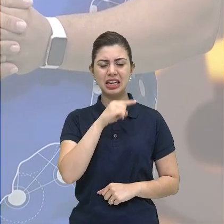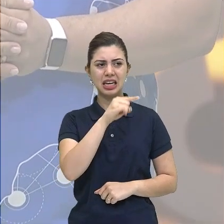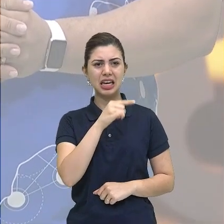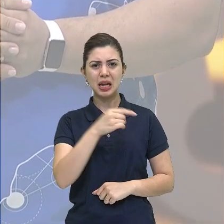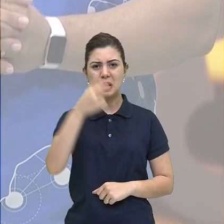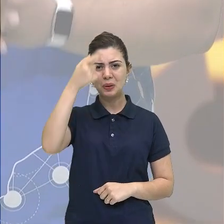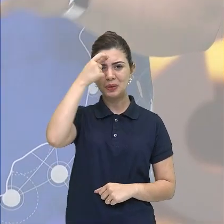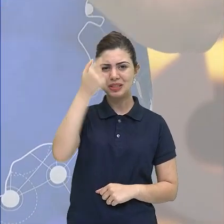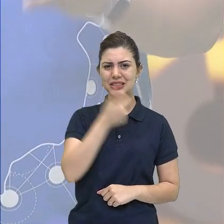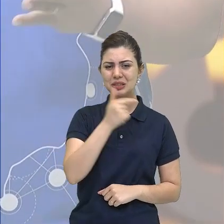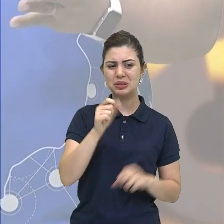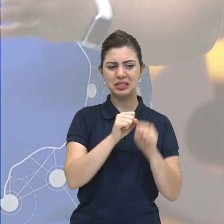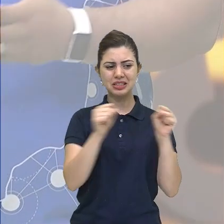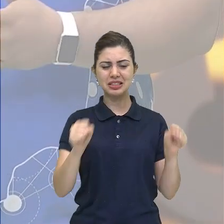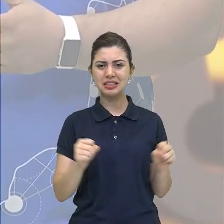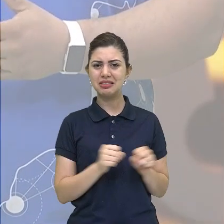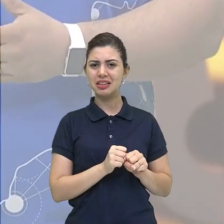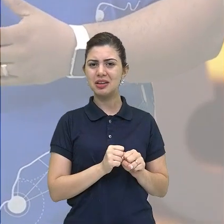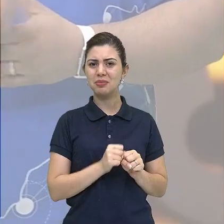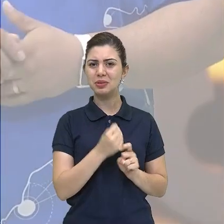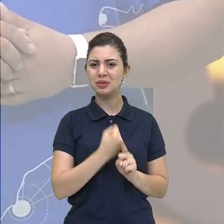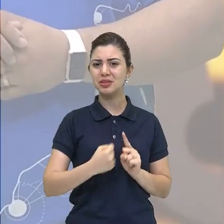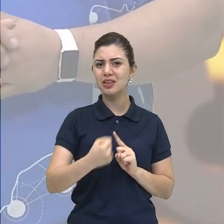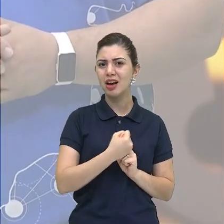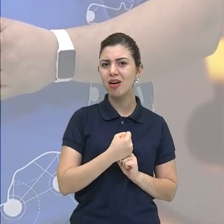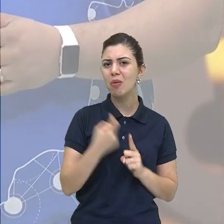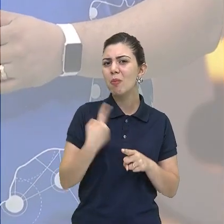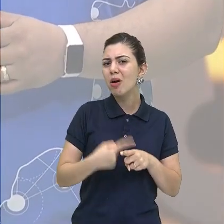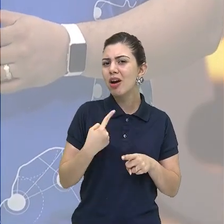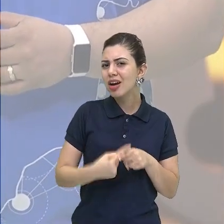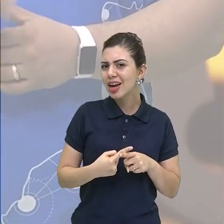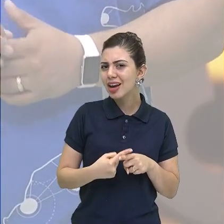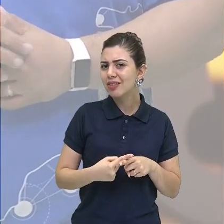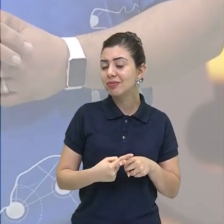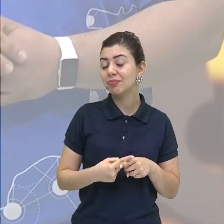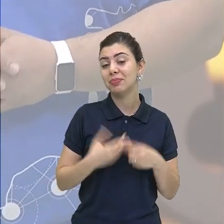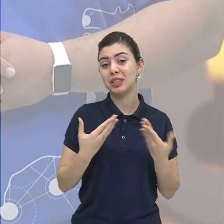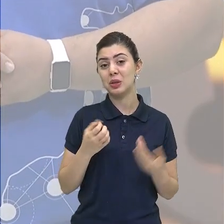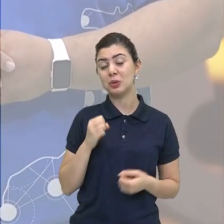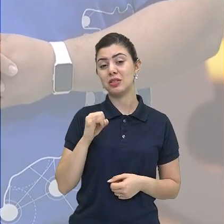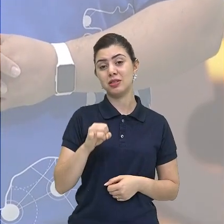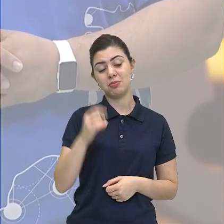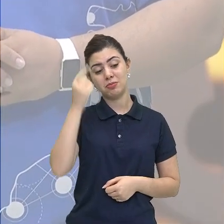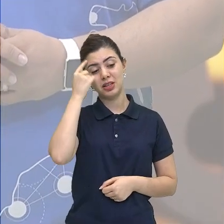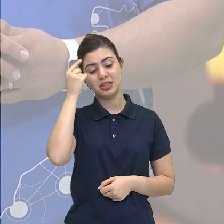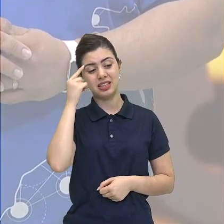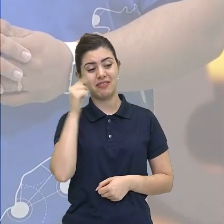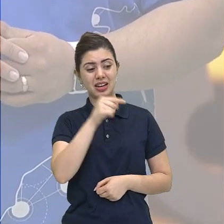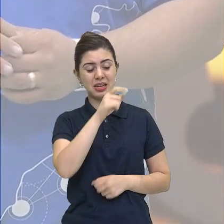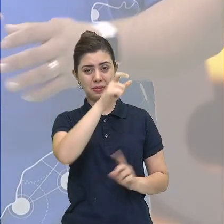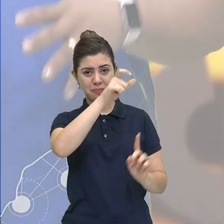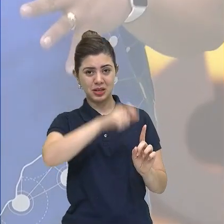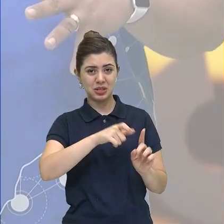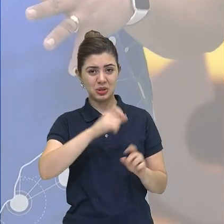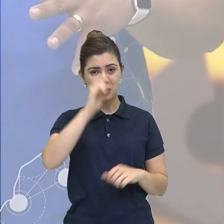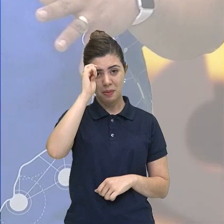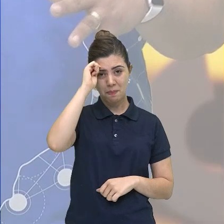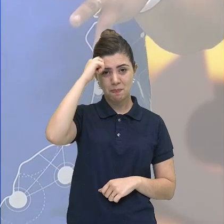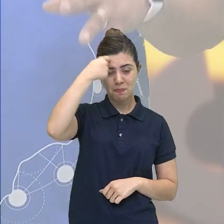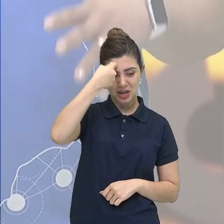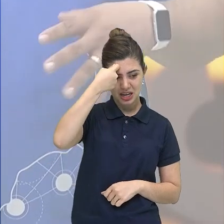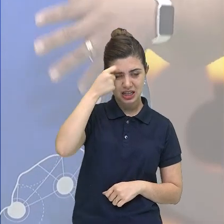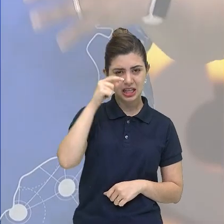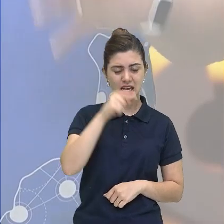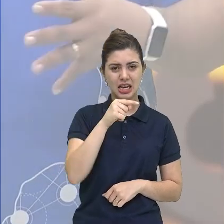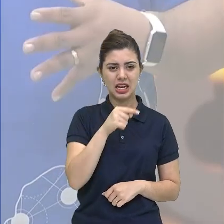de civilização? Ué, porque dessa forma, se o negro não é considerado gente, se ele não é civilizado, se ele é